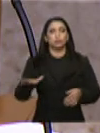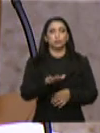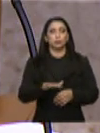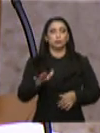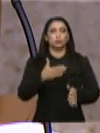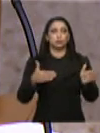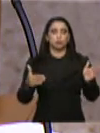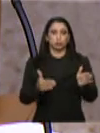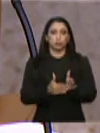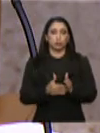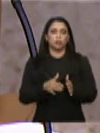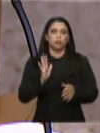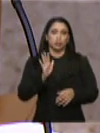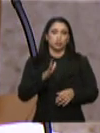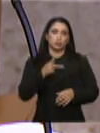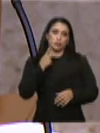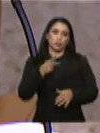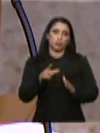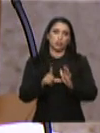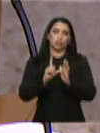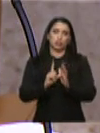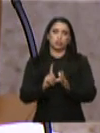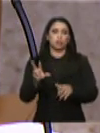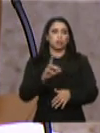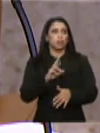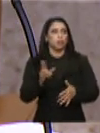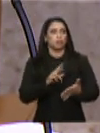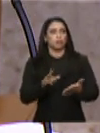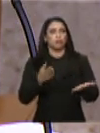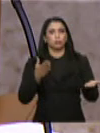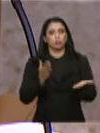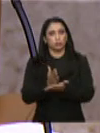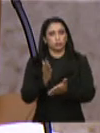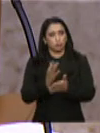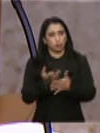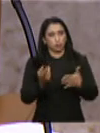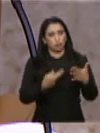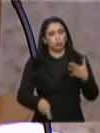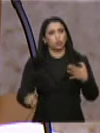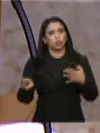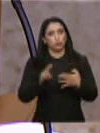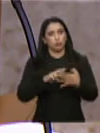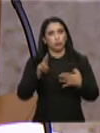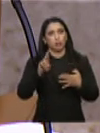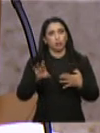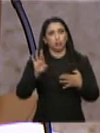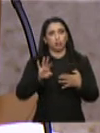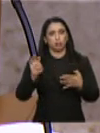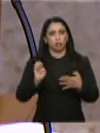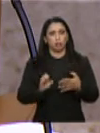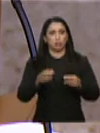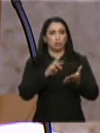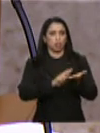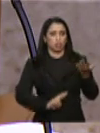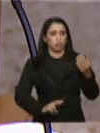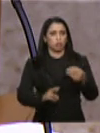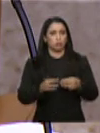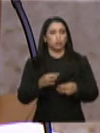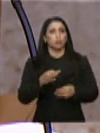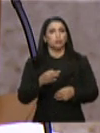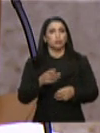já adiantei na sentada anterior, negamos provimento. E no recurso extraordinário sob a relatoria de Vossa